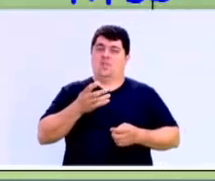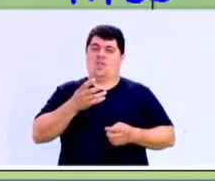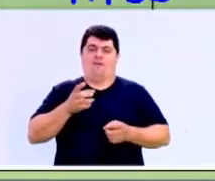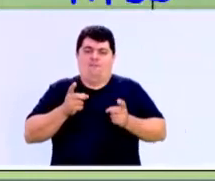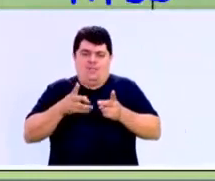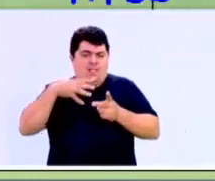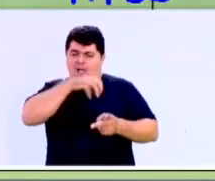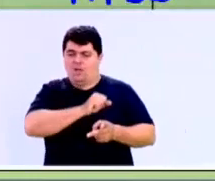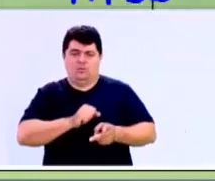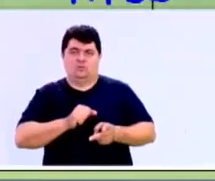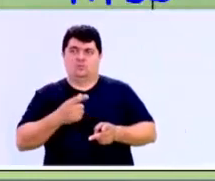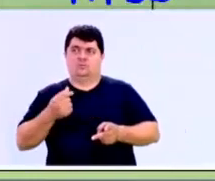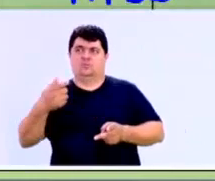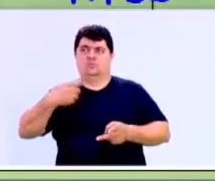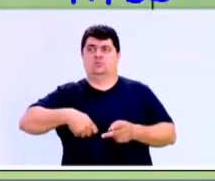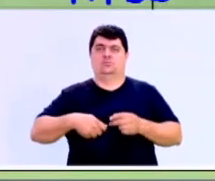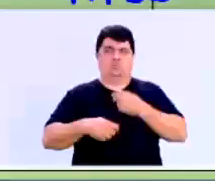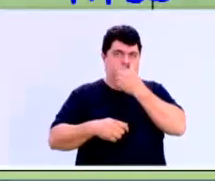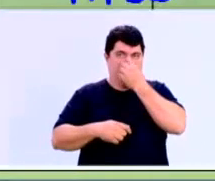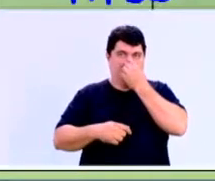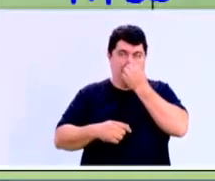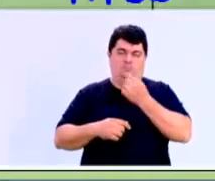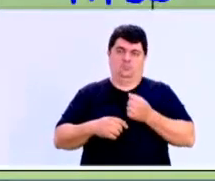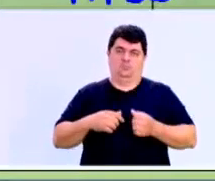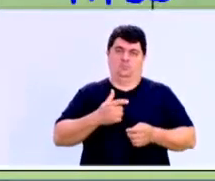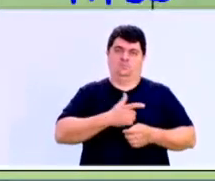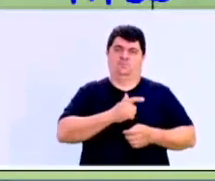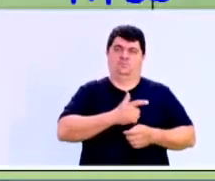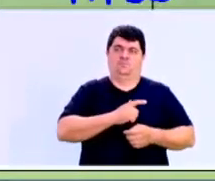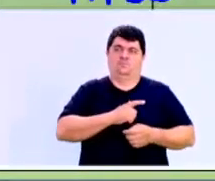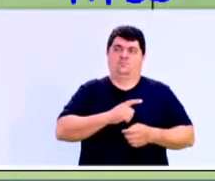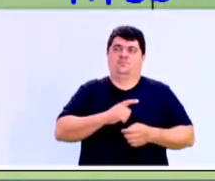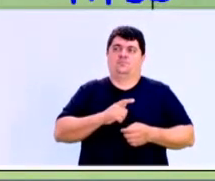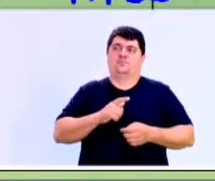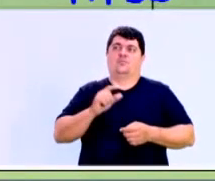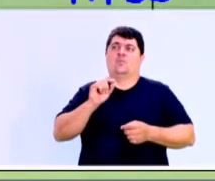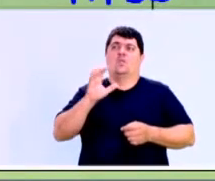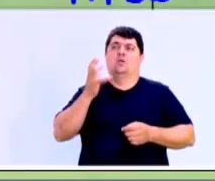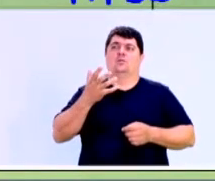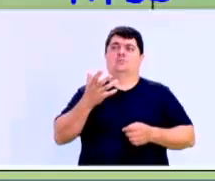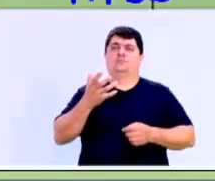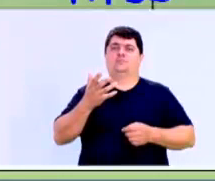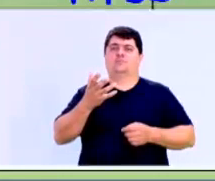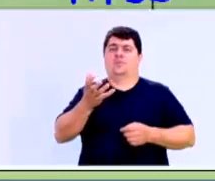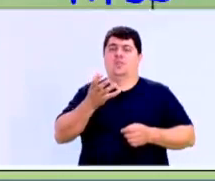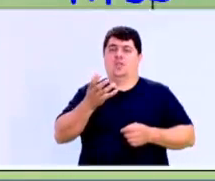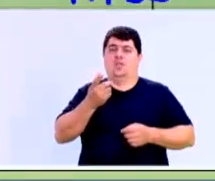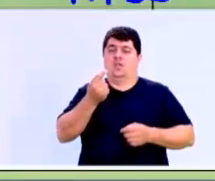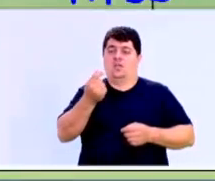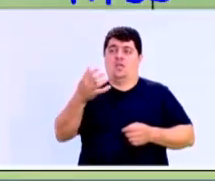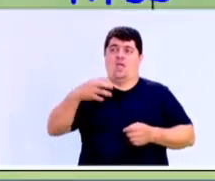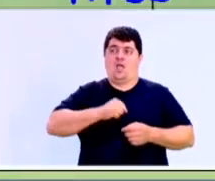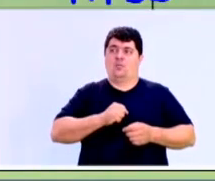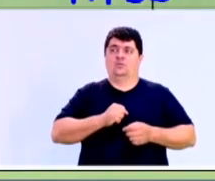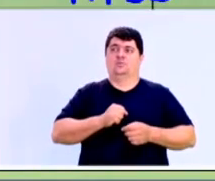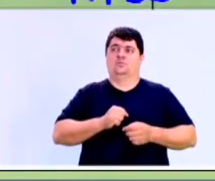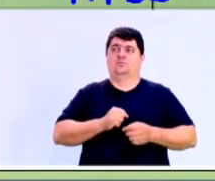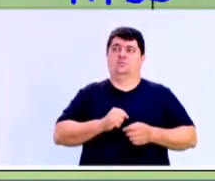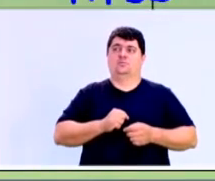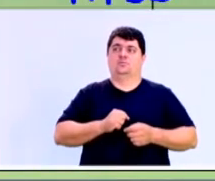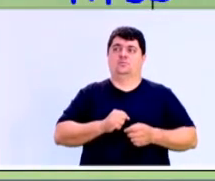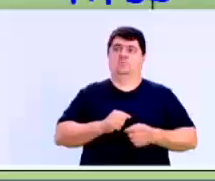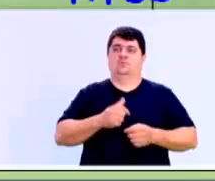sempre receber menos, né? Então, neste caso aqui, o que aconteceu? Eu quero receber mais rápido possível, né? Eu